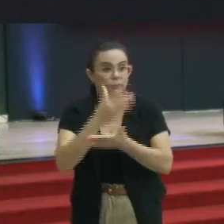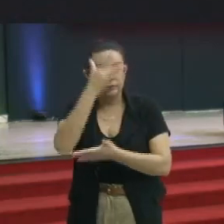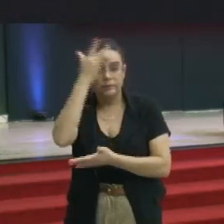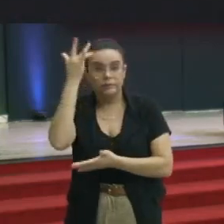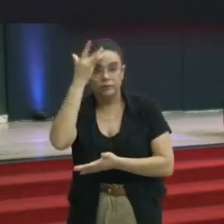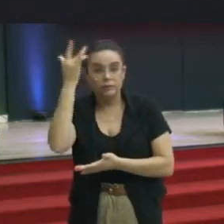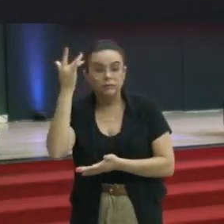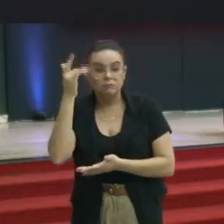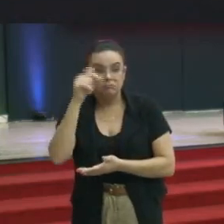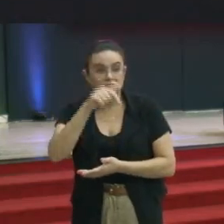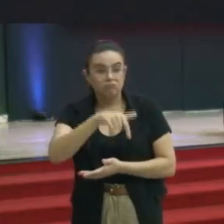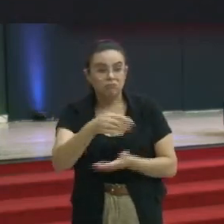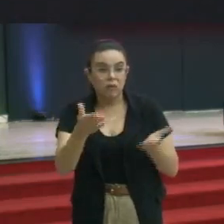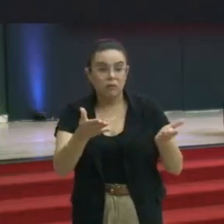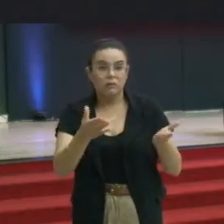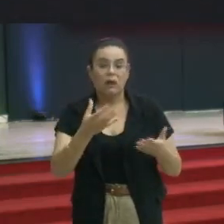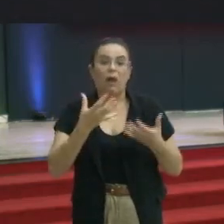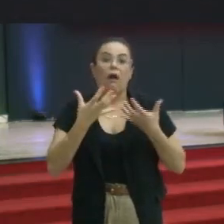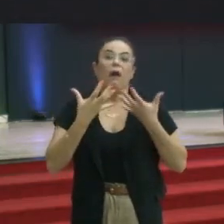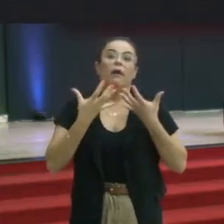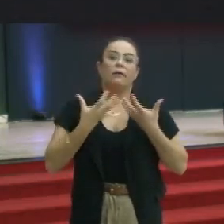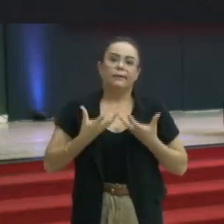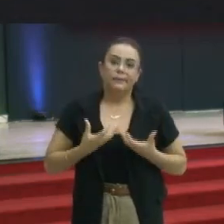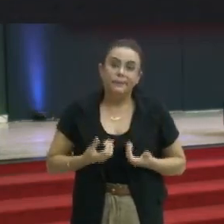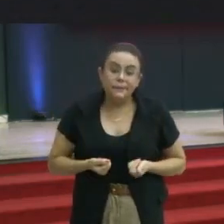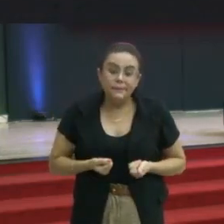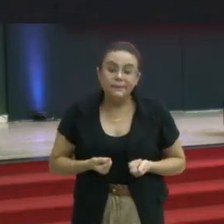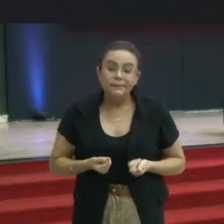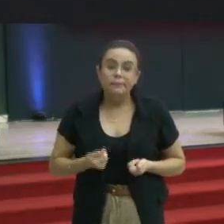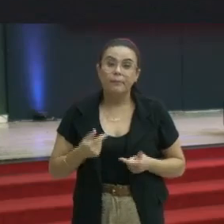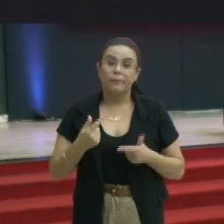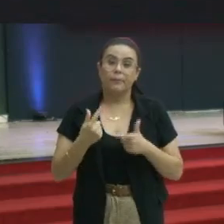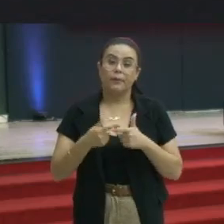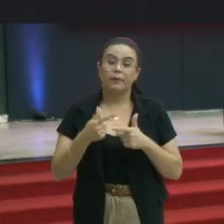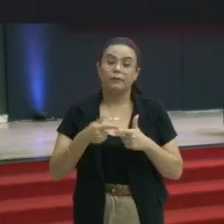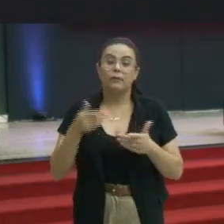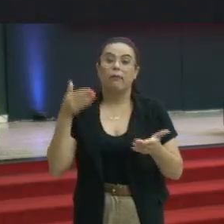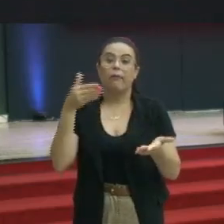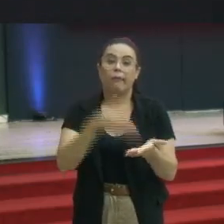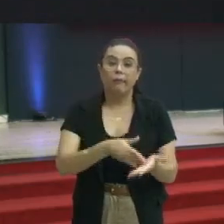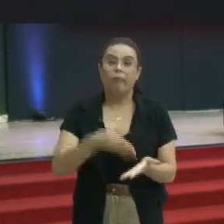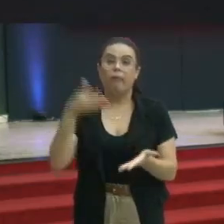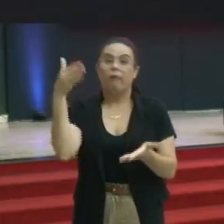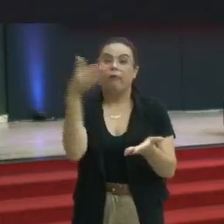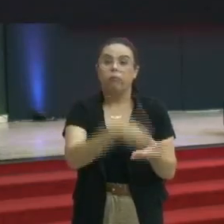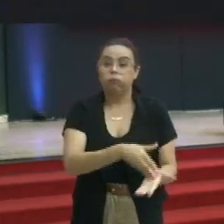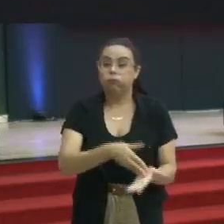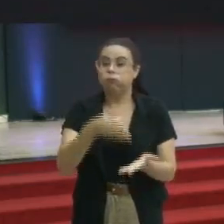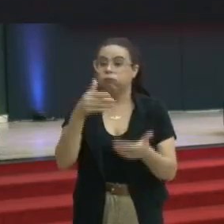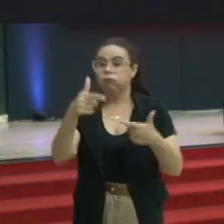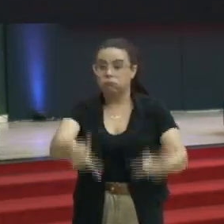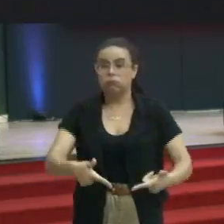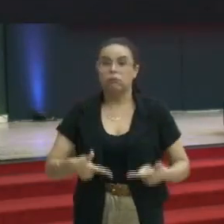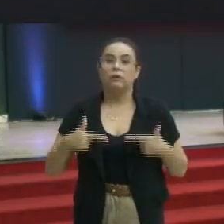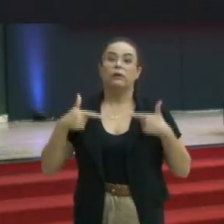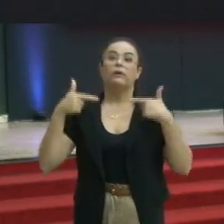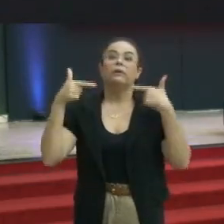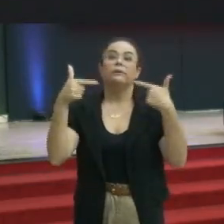cansada, frustrado, porque você está lutando, lutando,